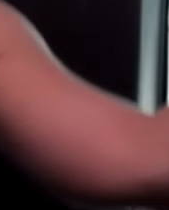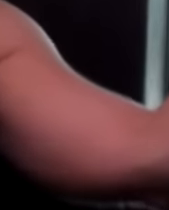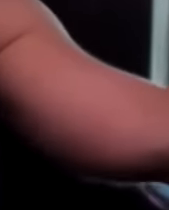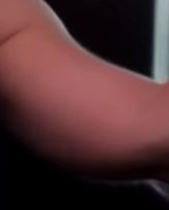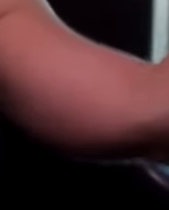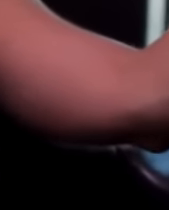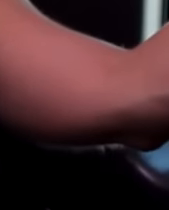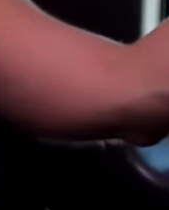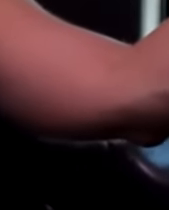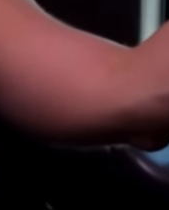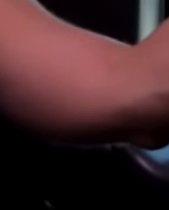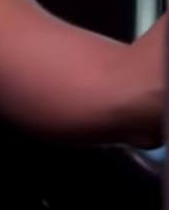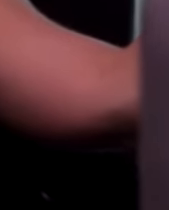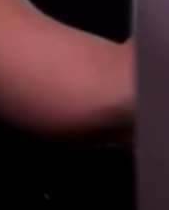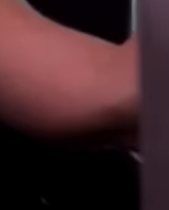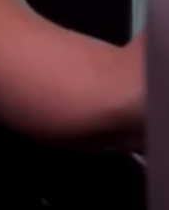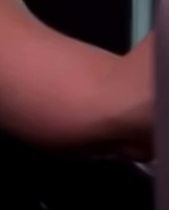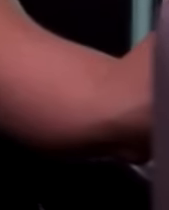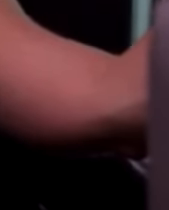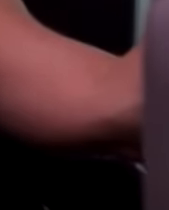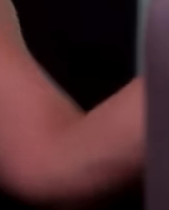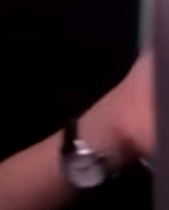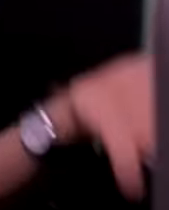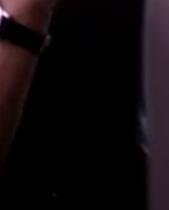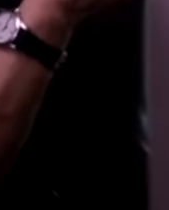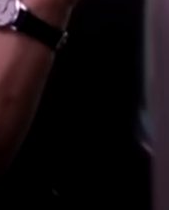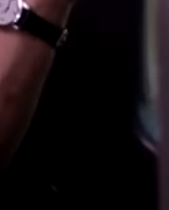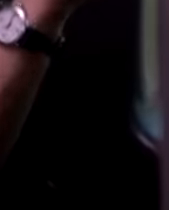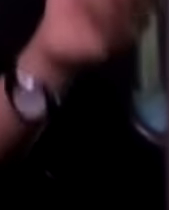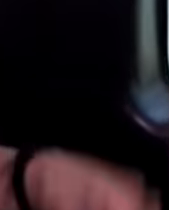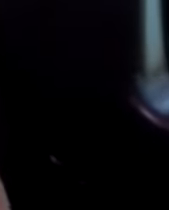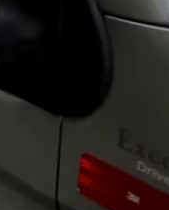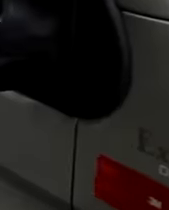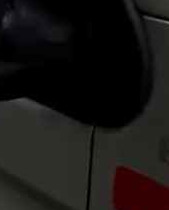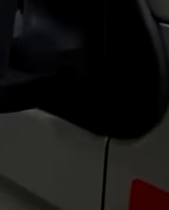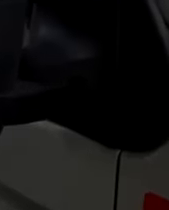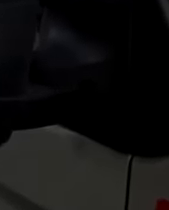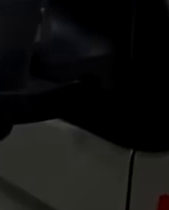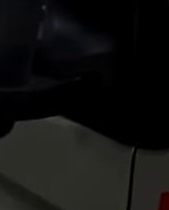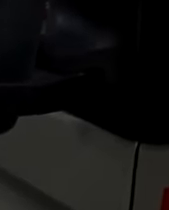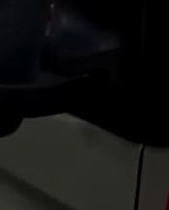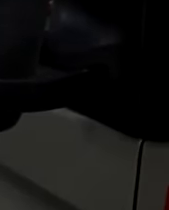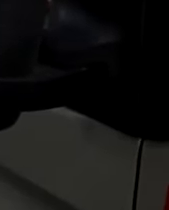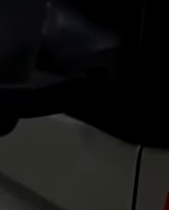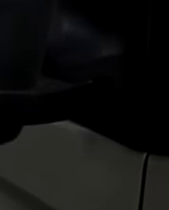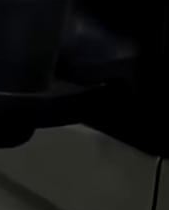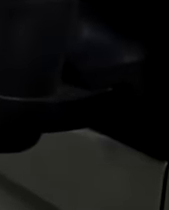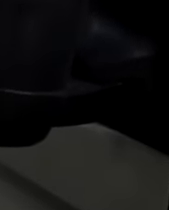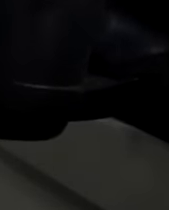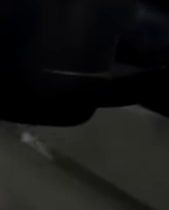ama jogar uma bolinha nas suas horas vagas. Bora comigo?